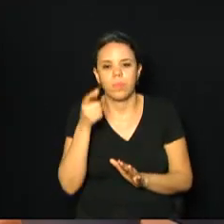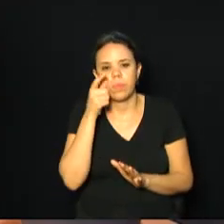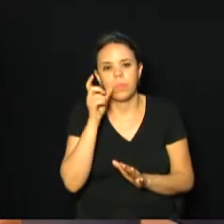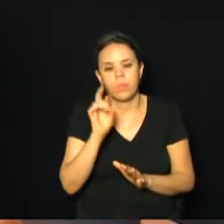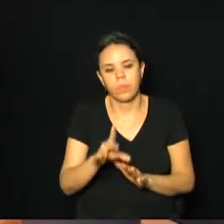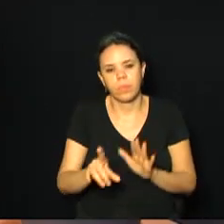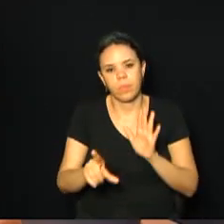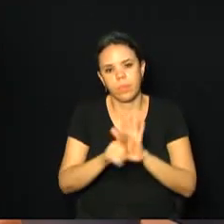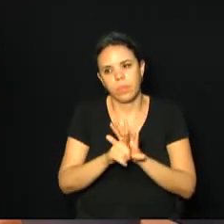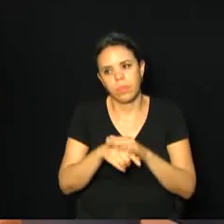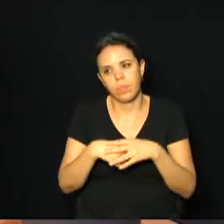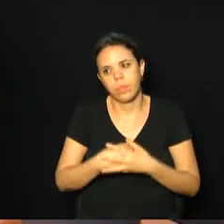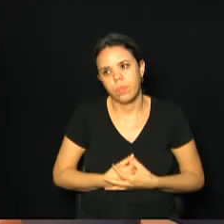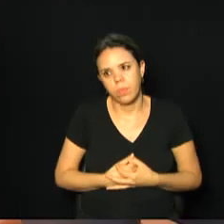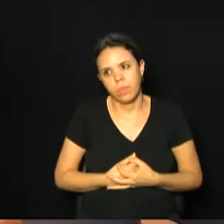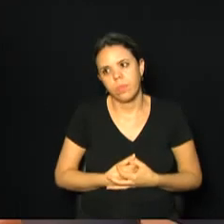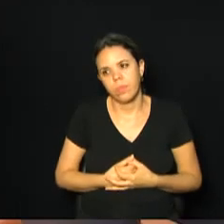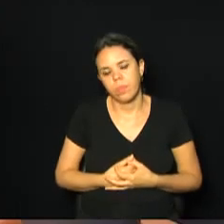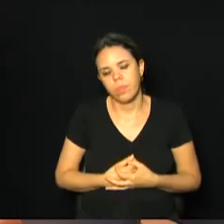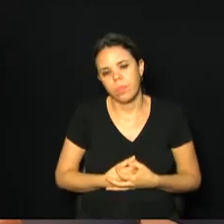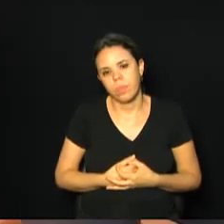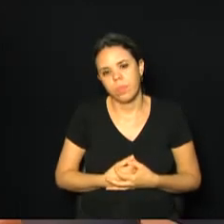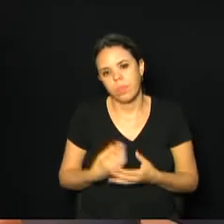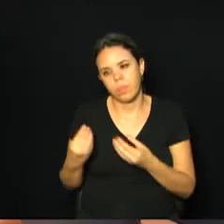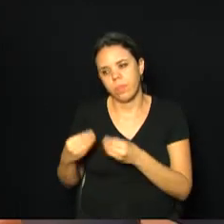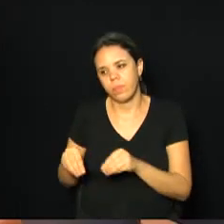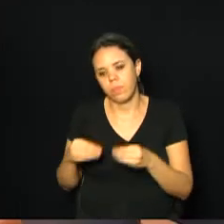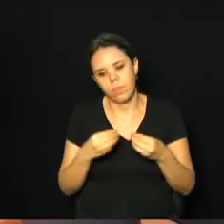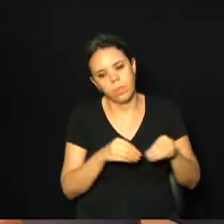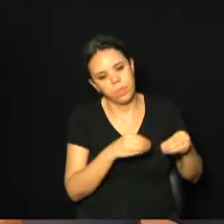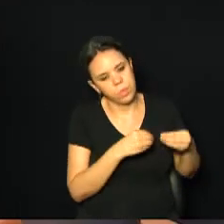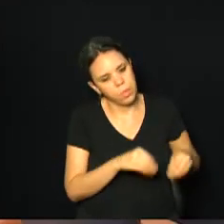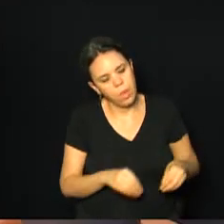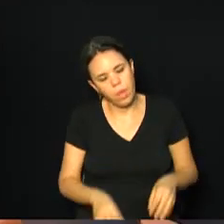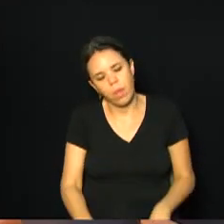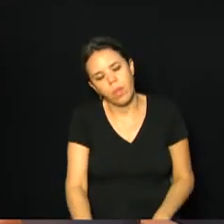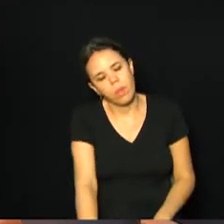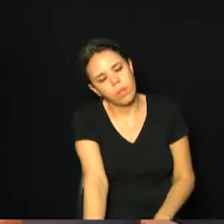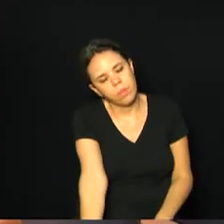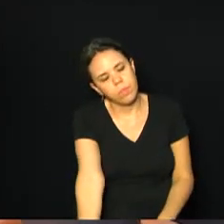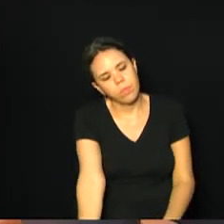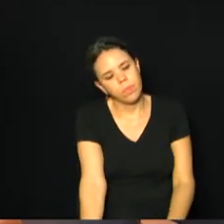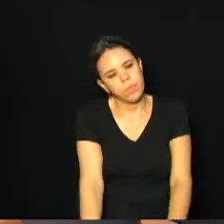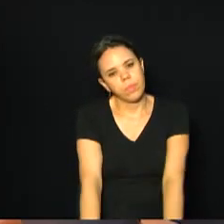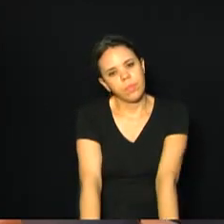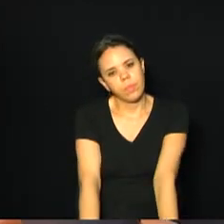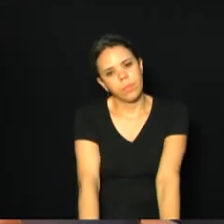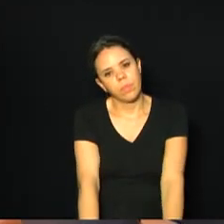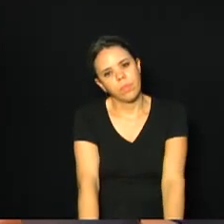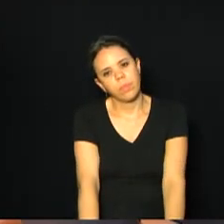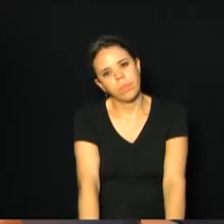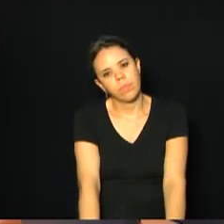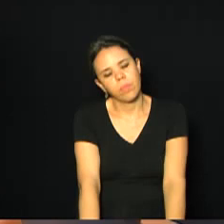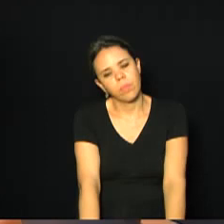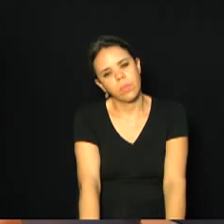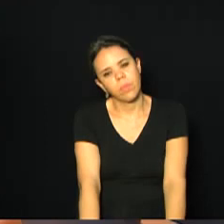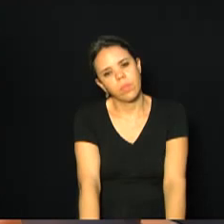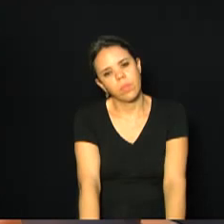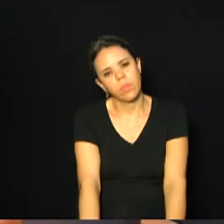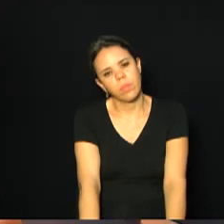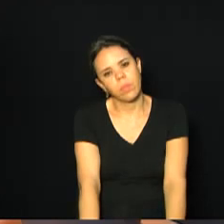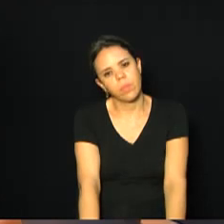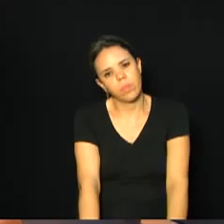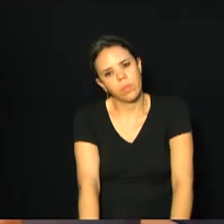uma lei que veio para prejudicar, para... Fica à vontade, doutor. Eu falo